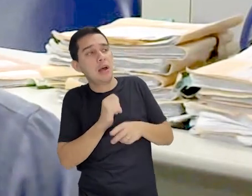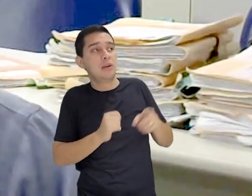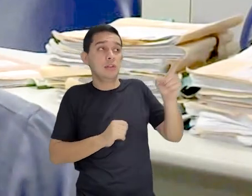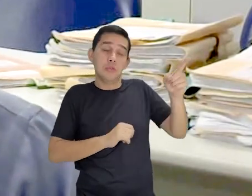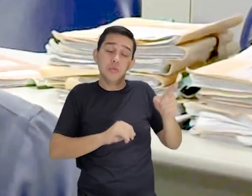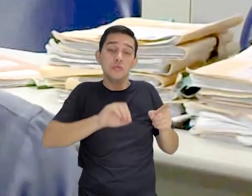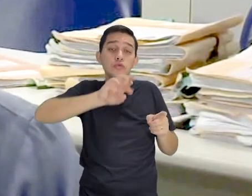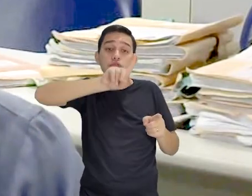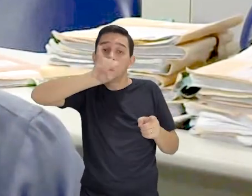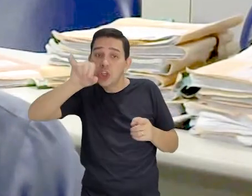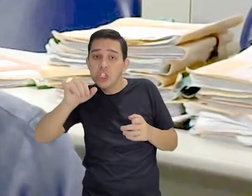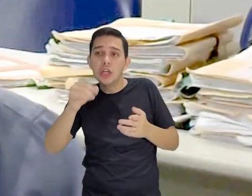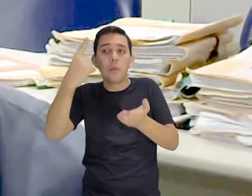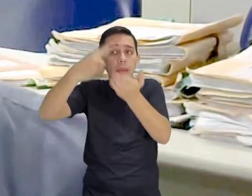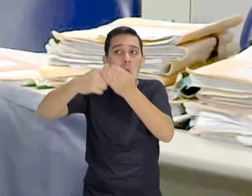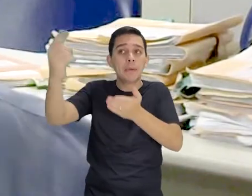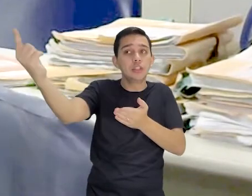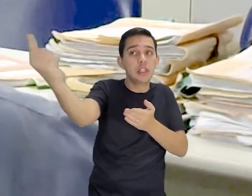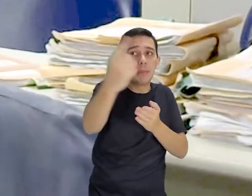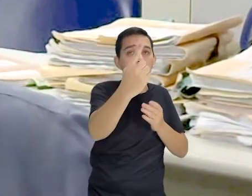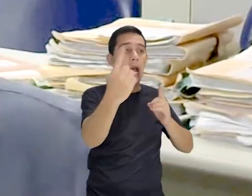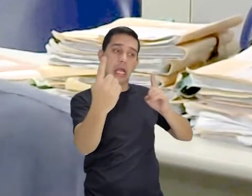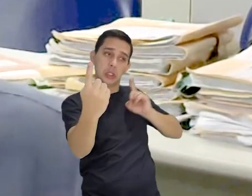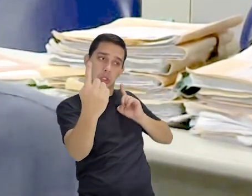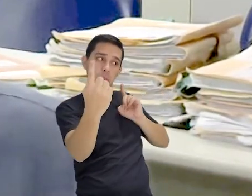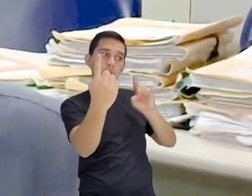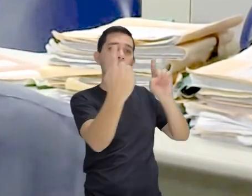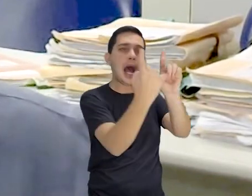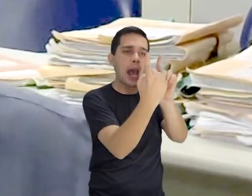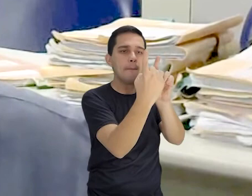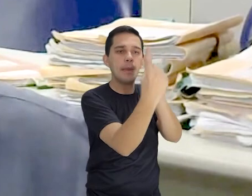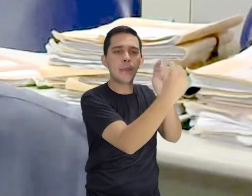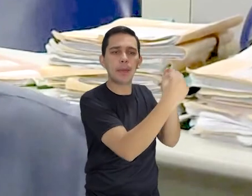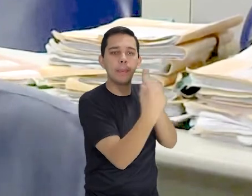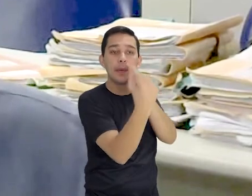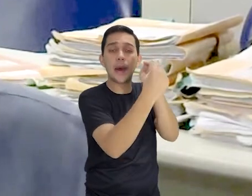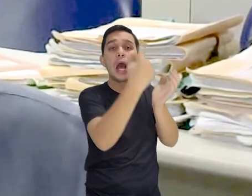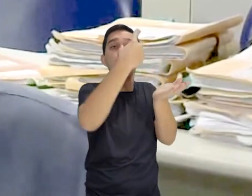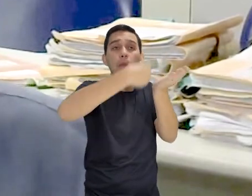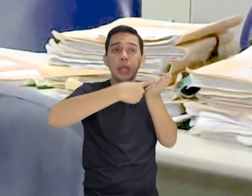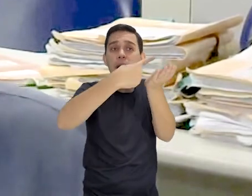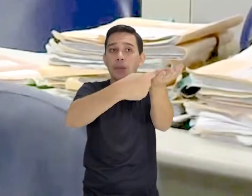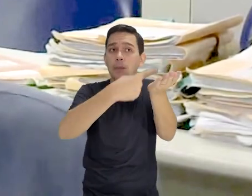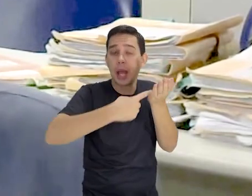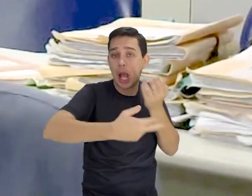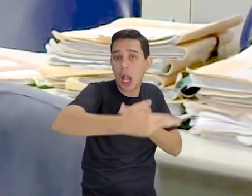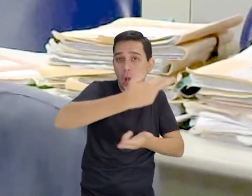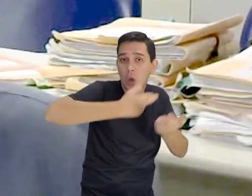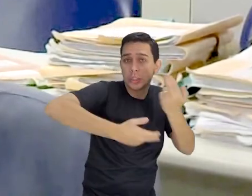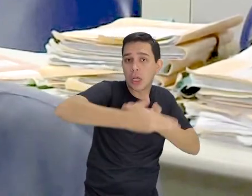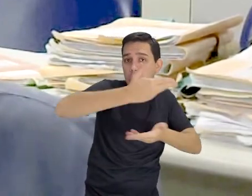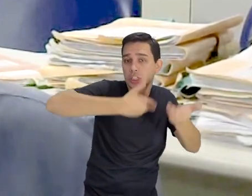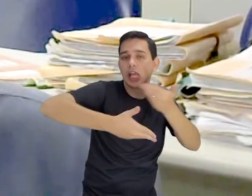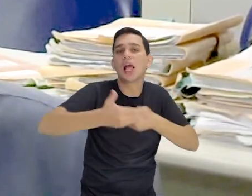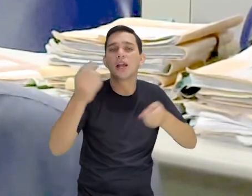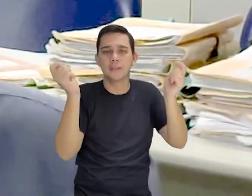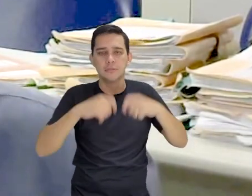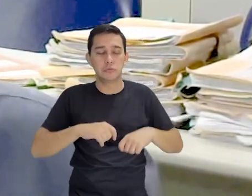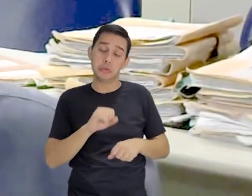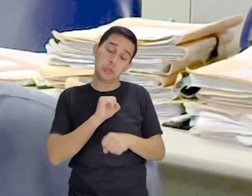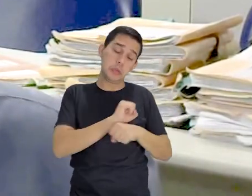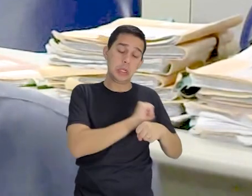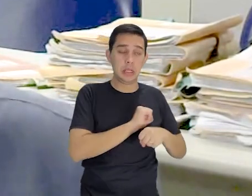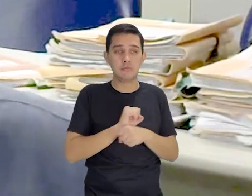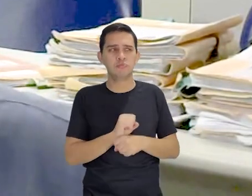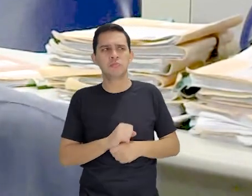uma audiência de conciliação. Então, nós estamos aguardando a designação dessa audiência de conciliação e optamos por não interpor